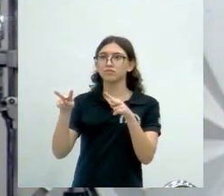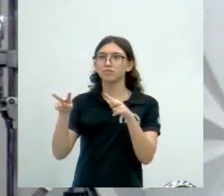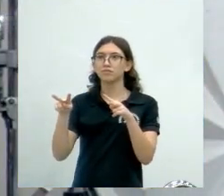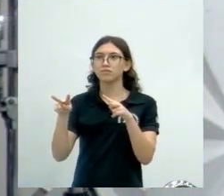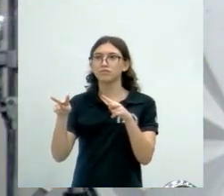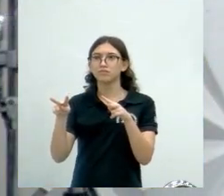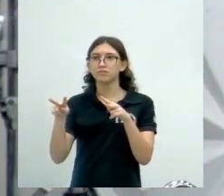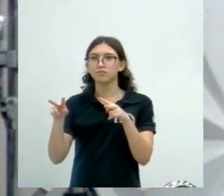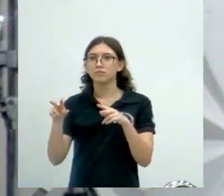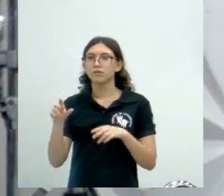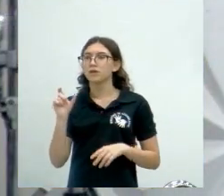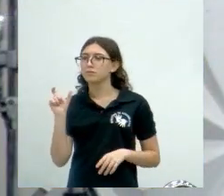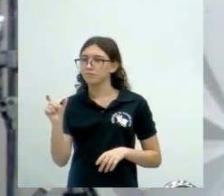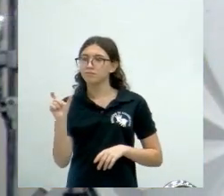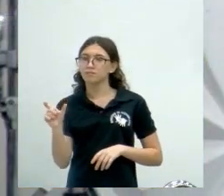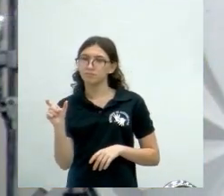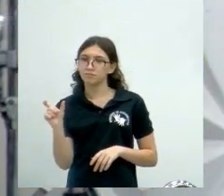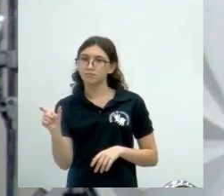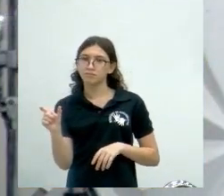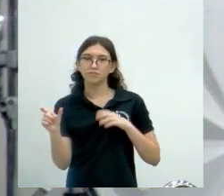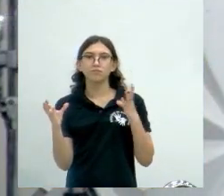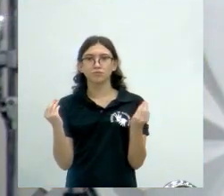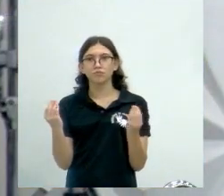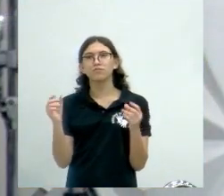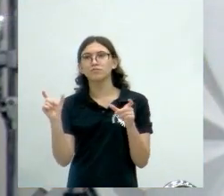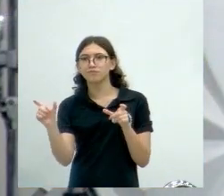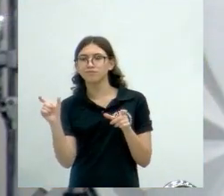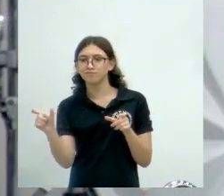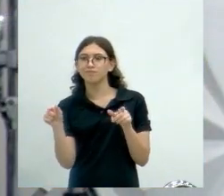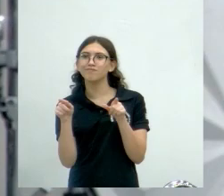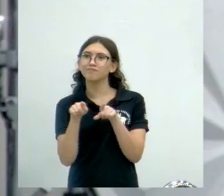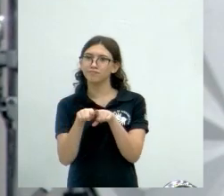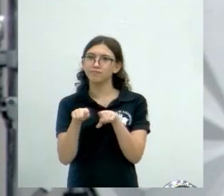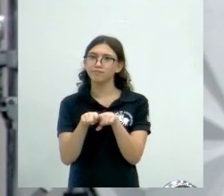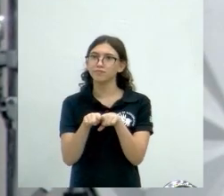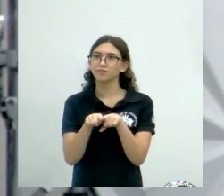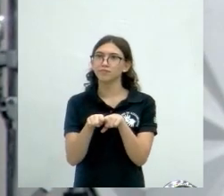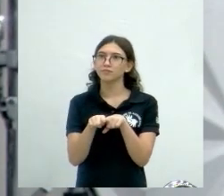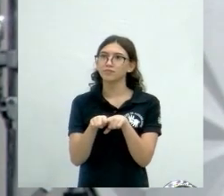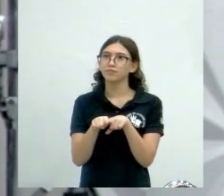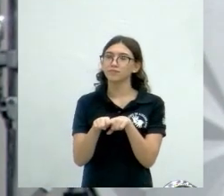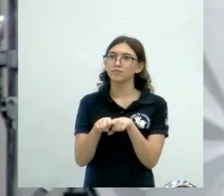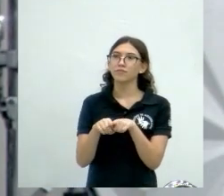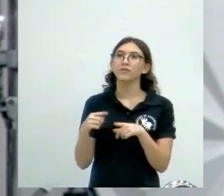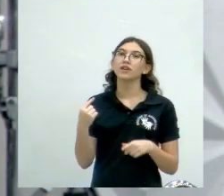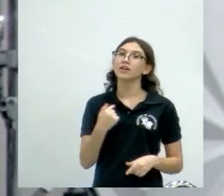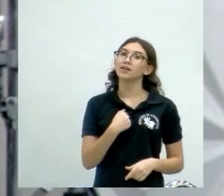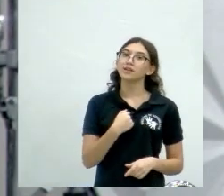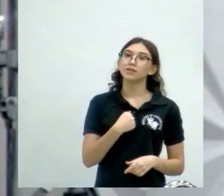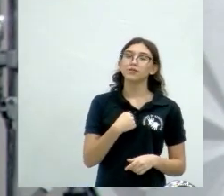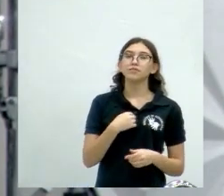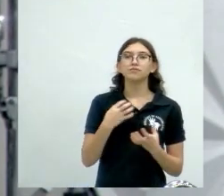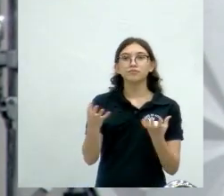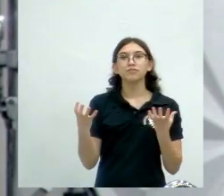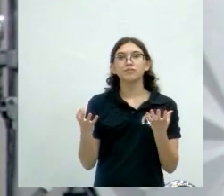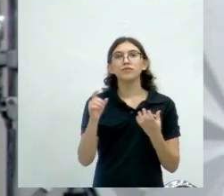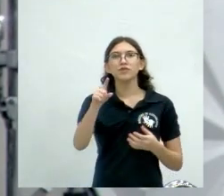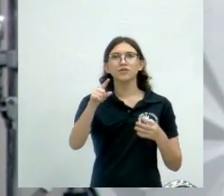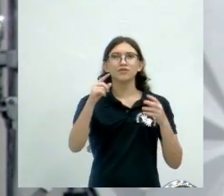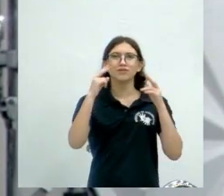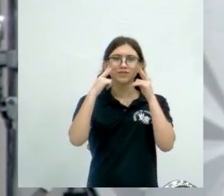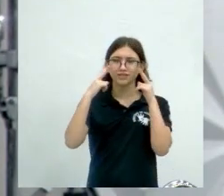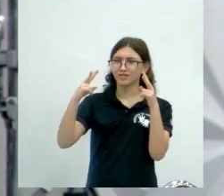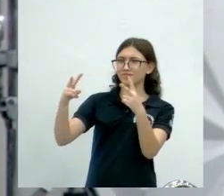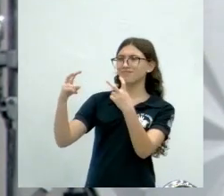várias facetas dessa sabedoria, e eu fiz questão de trazê-las descritas aqui para você acompanhar e perceber